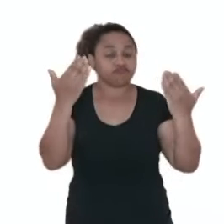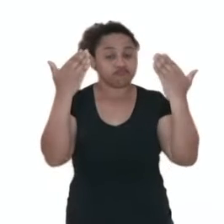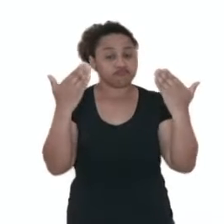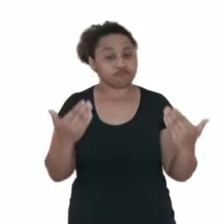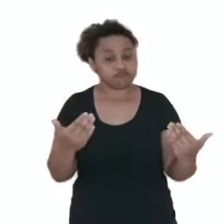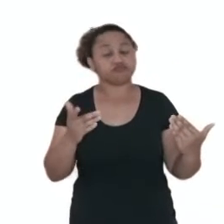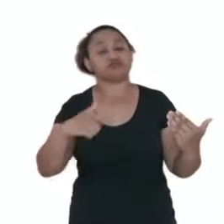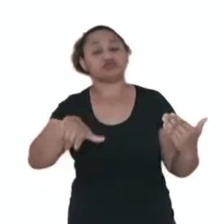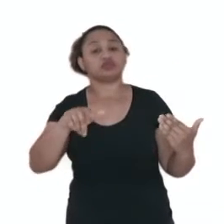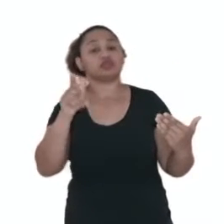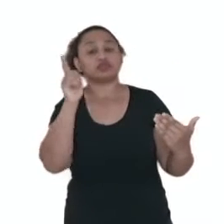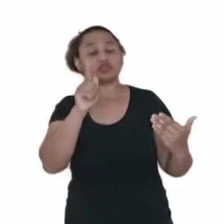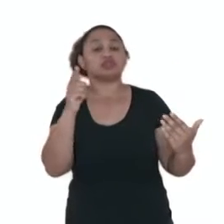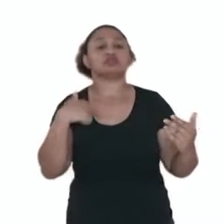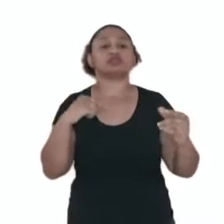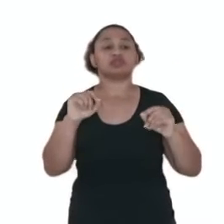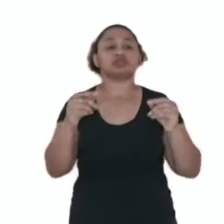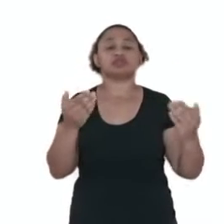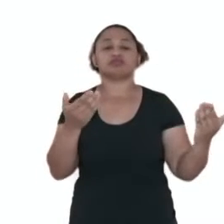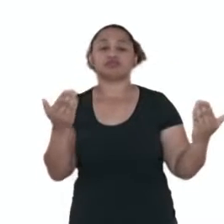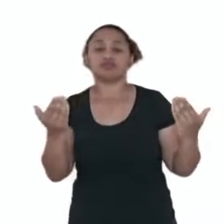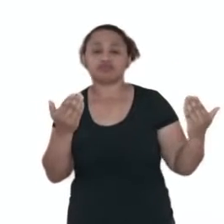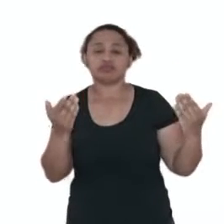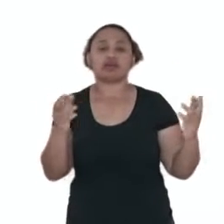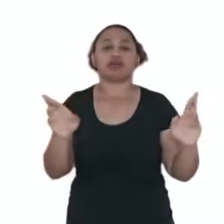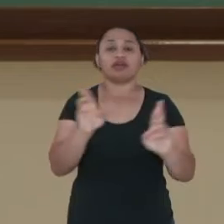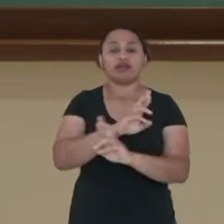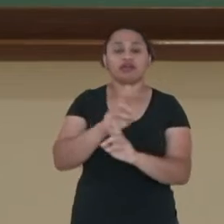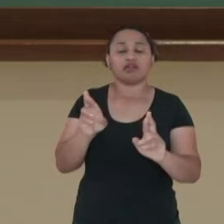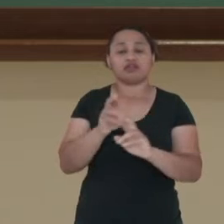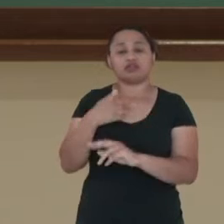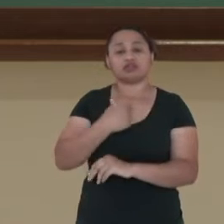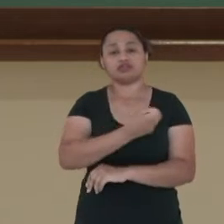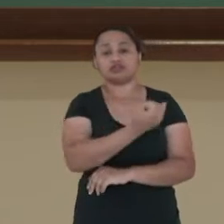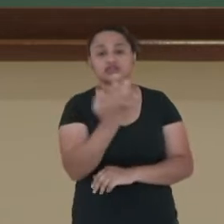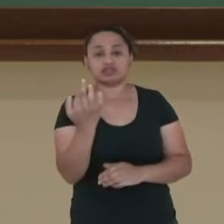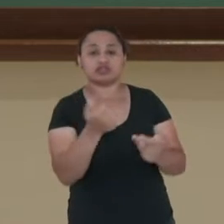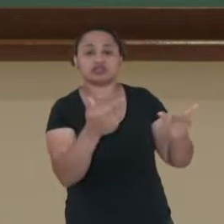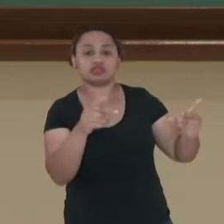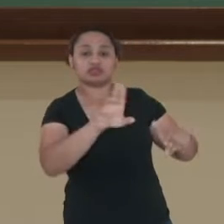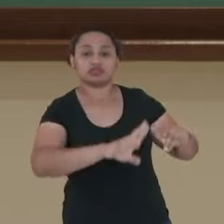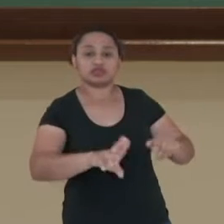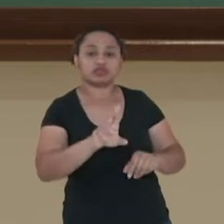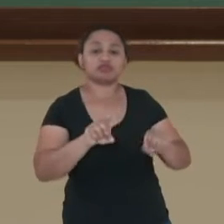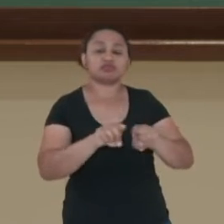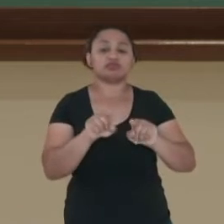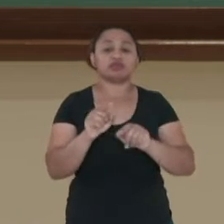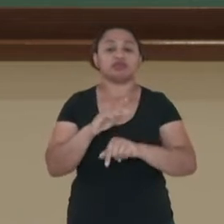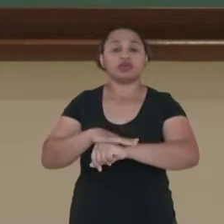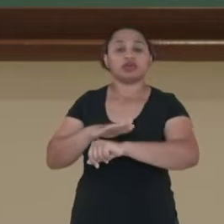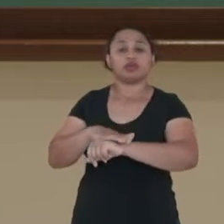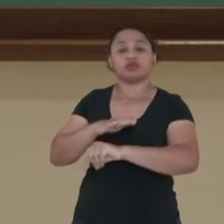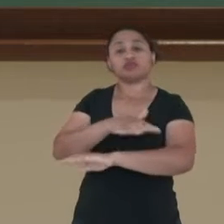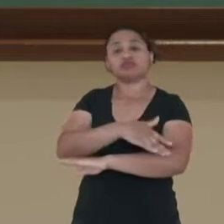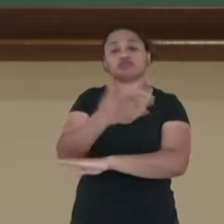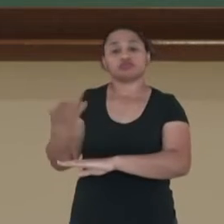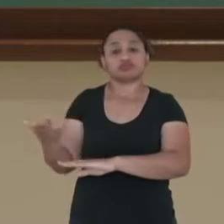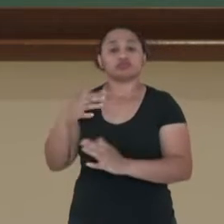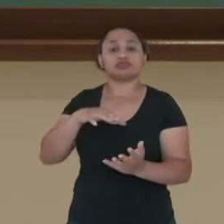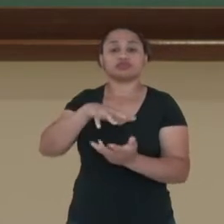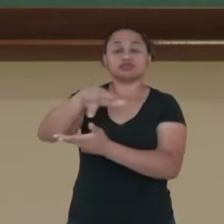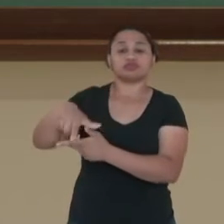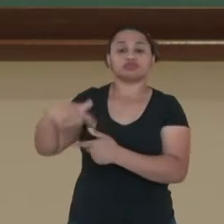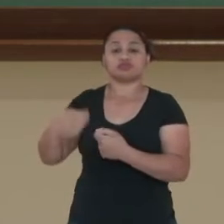possível estabelecer uma estimativa entre a quantidade de consumo e o tempo que o planeta precisa para conseguir recuperar aquele